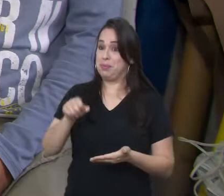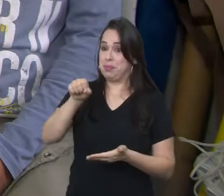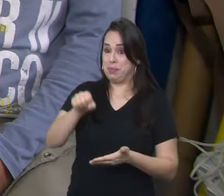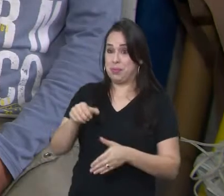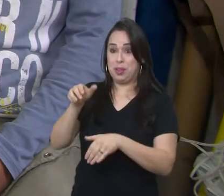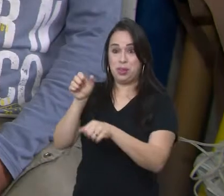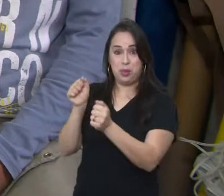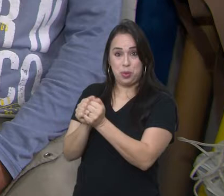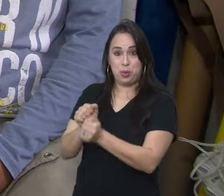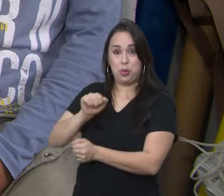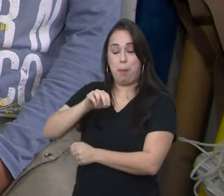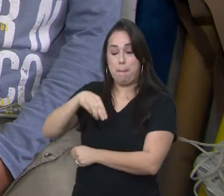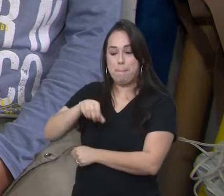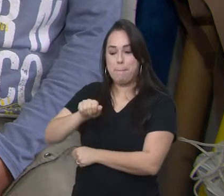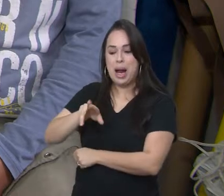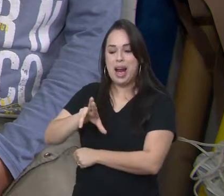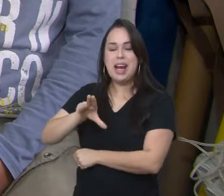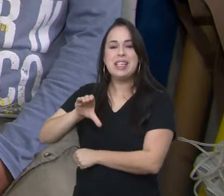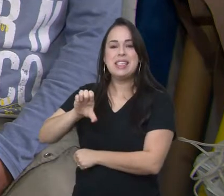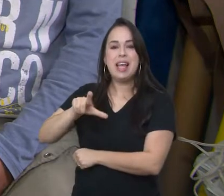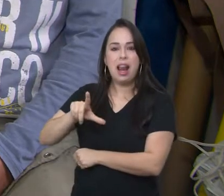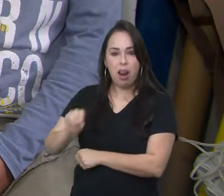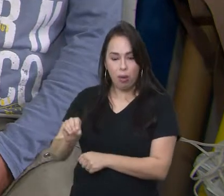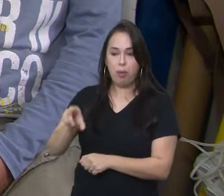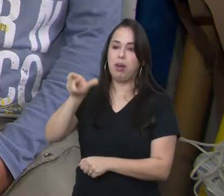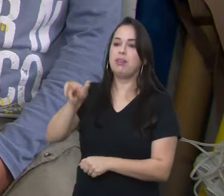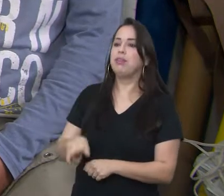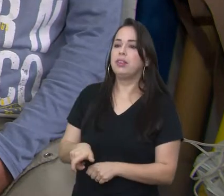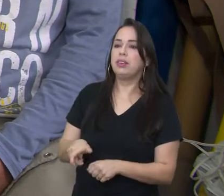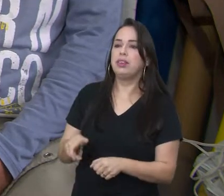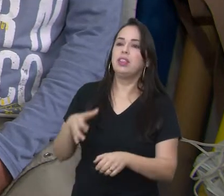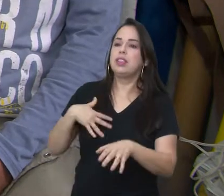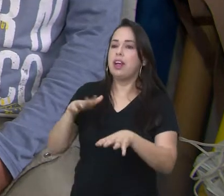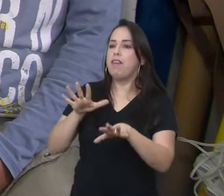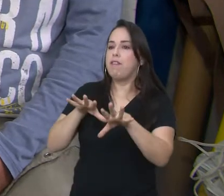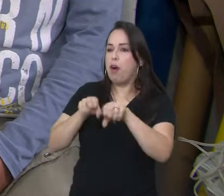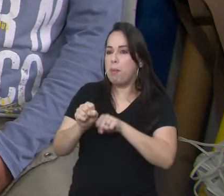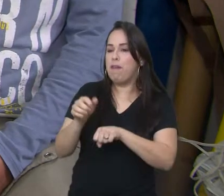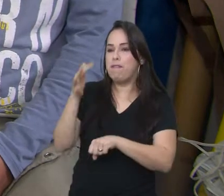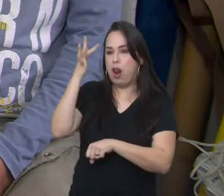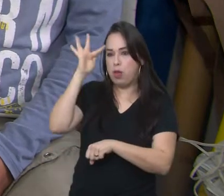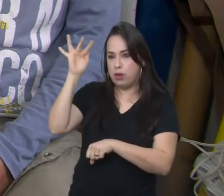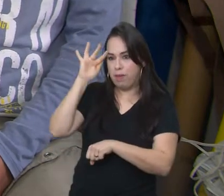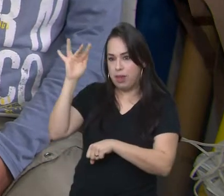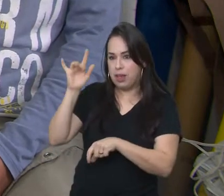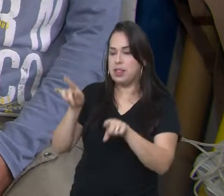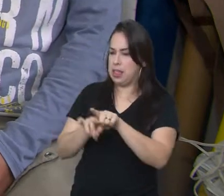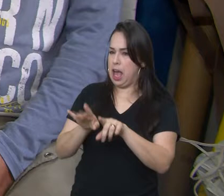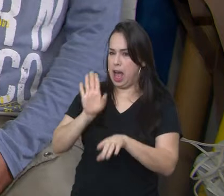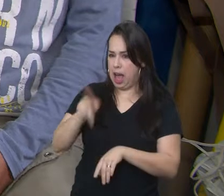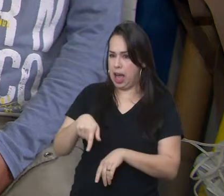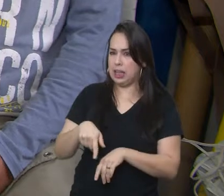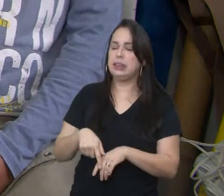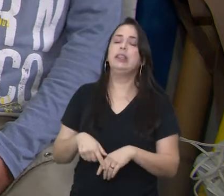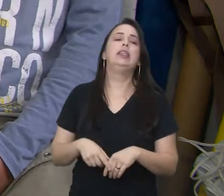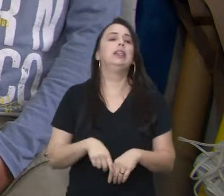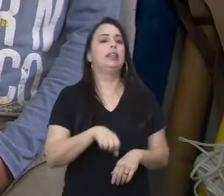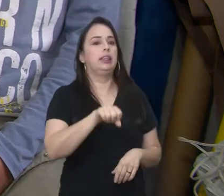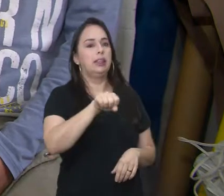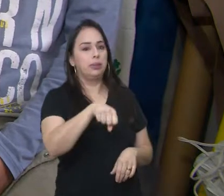Agora sim, eu tô com o Marcelo Fernandes. E Marcelo, a sua formação é filosofia, né? Você é graduado em